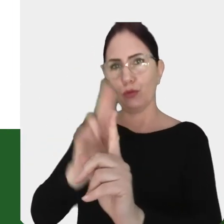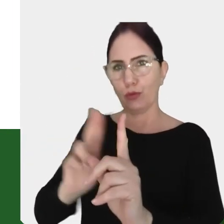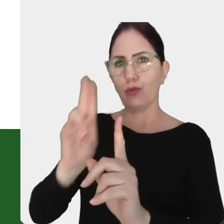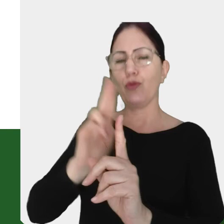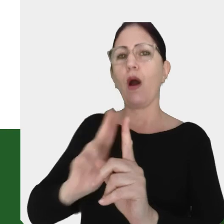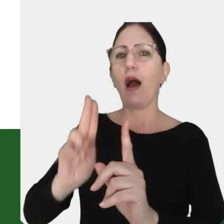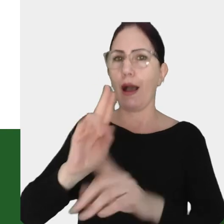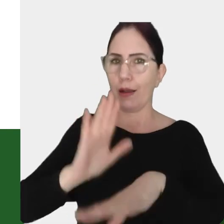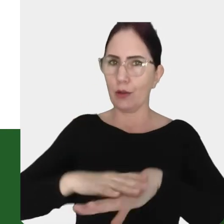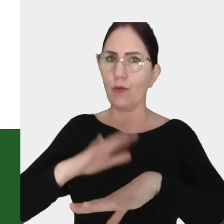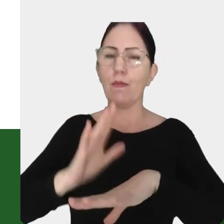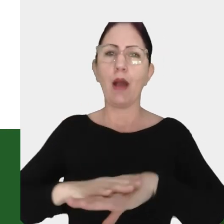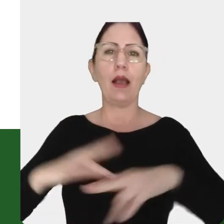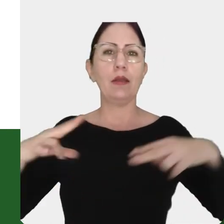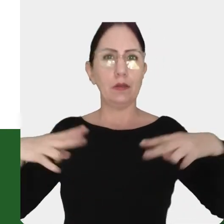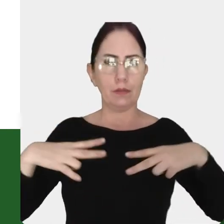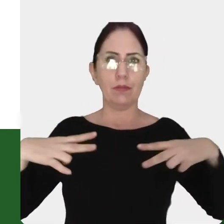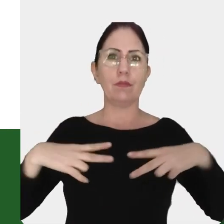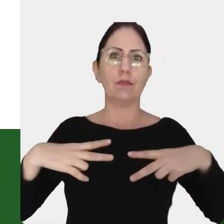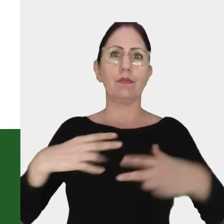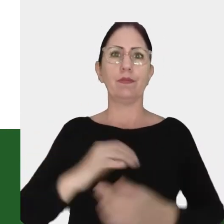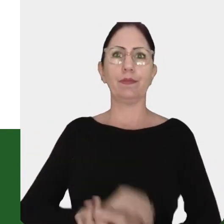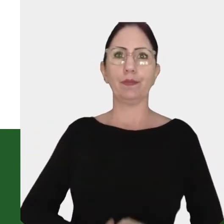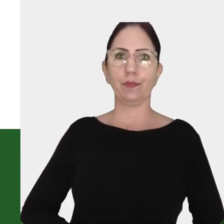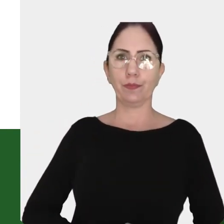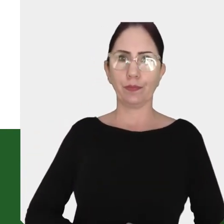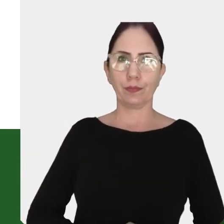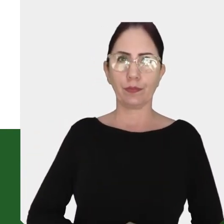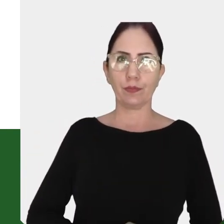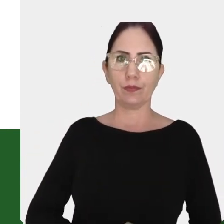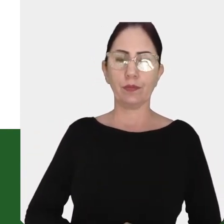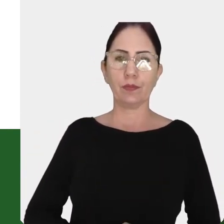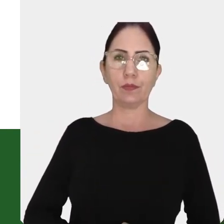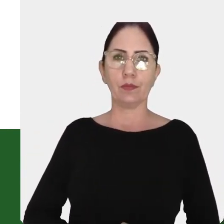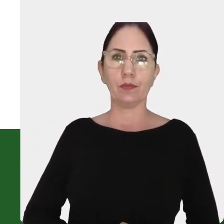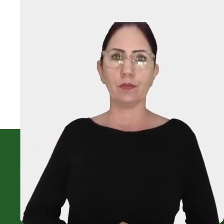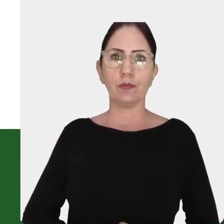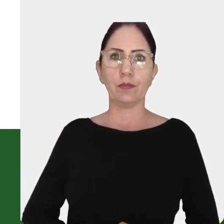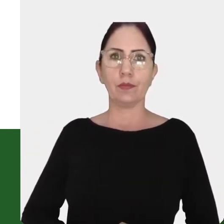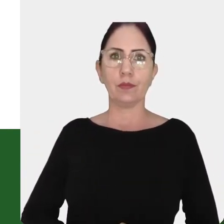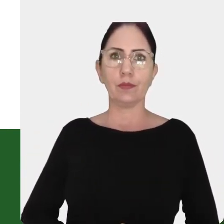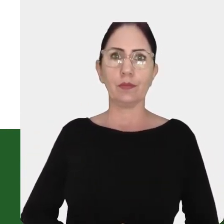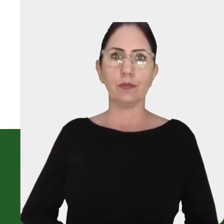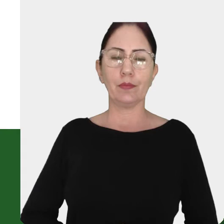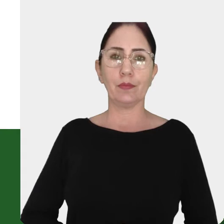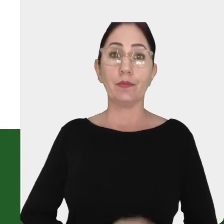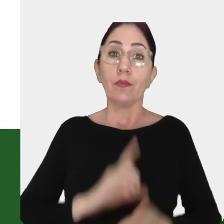aplicativo, seria algo bem mais pessoal até.